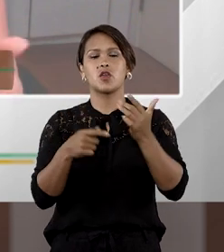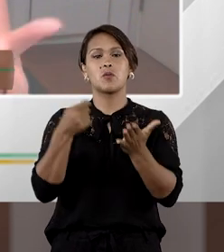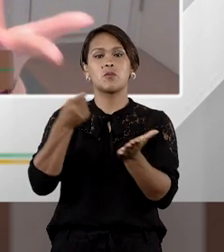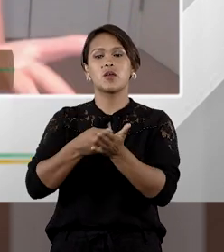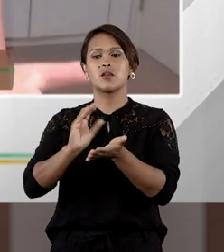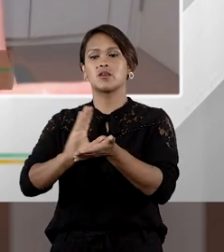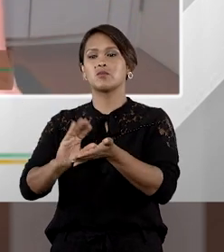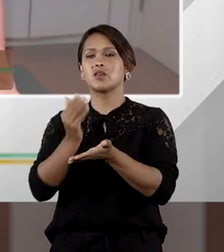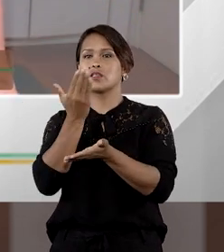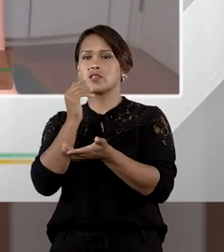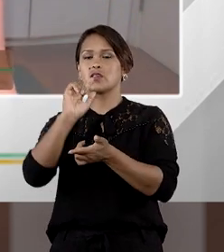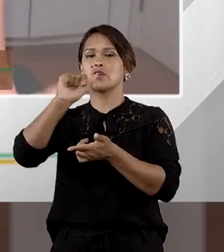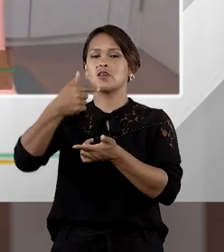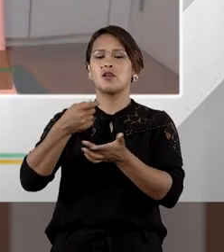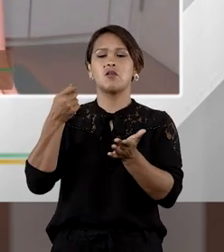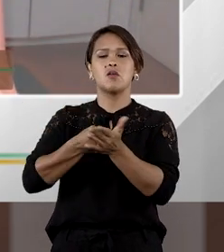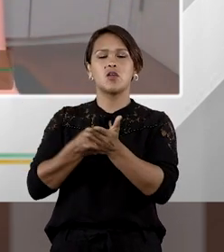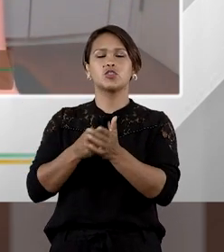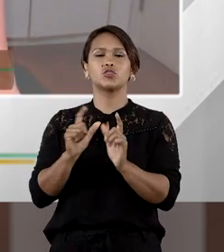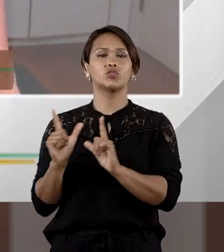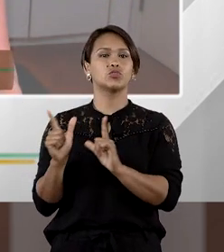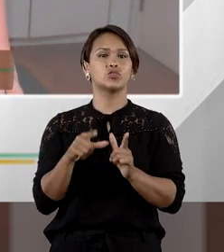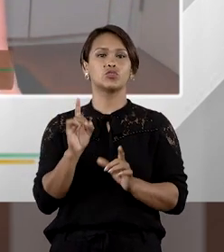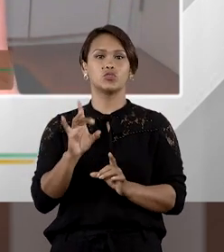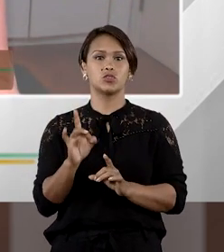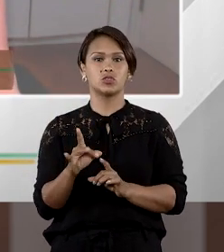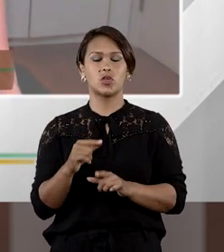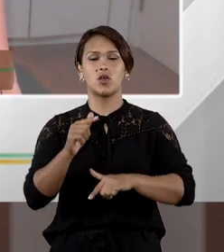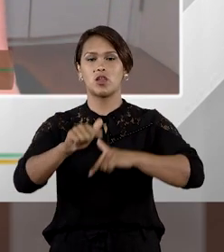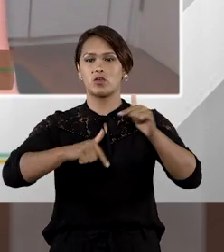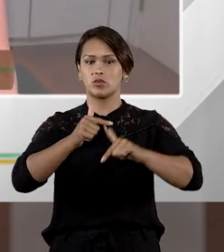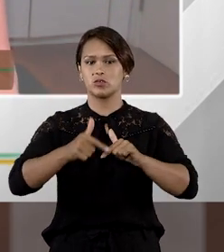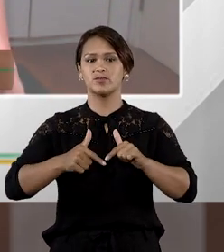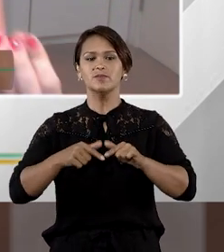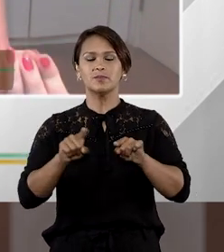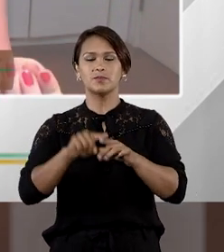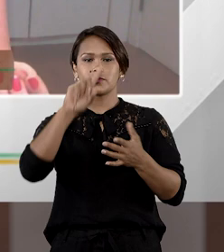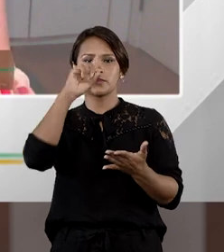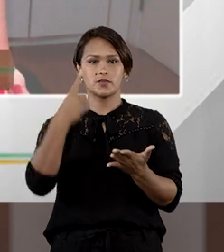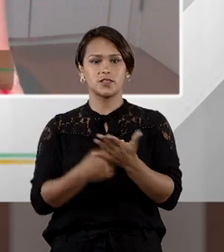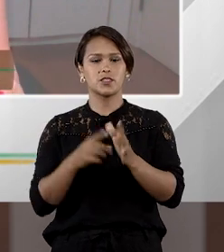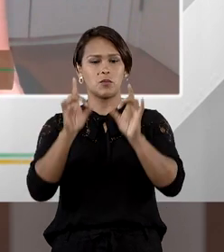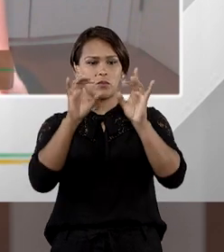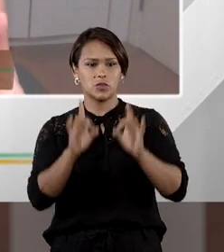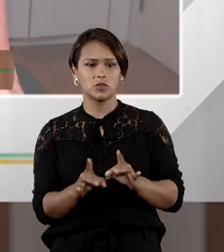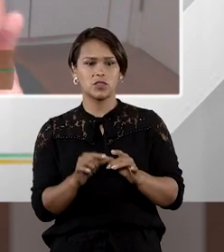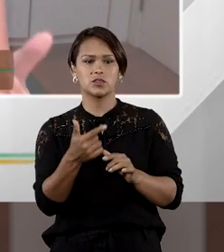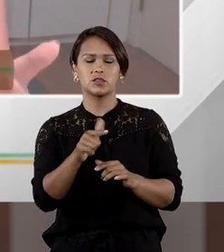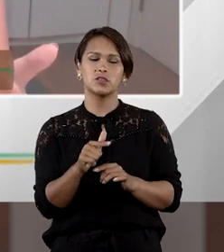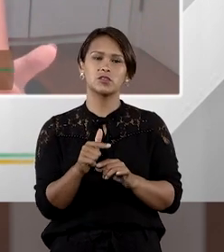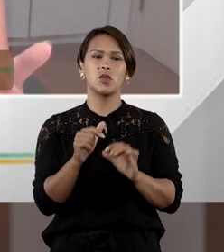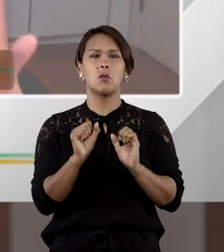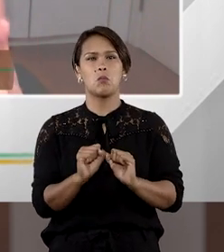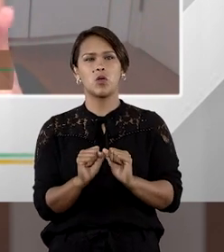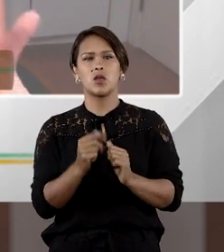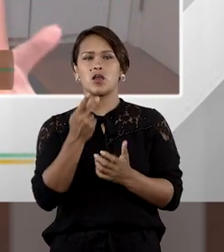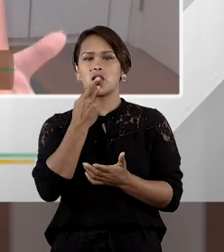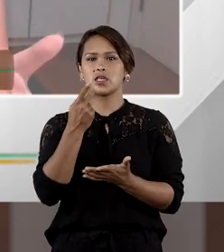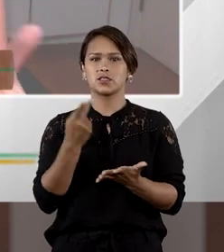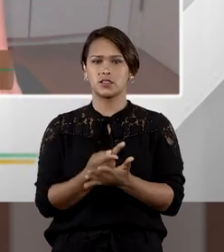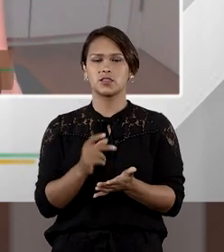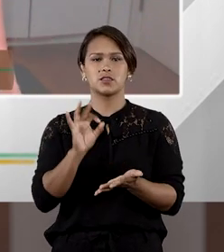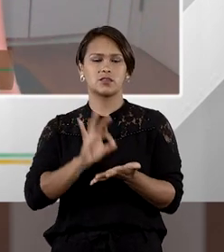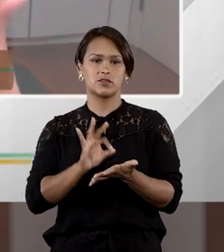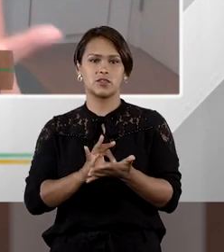pagamento da pensão, depois ela estaria por sua própria conta. Então, em algumas decisões pontuais, né, Flávio? Não sei se eu posso dizer que isso é